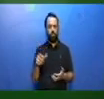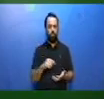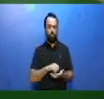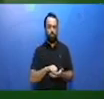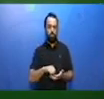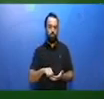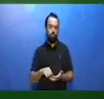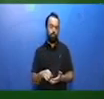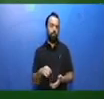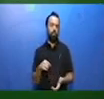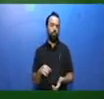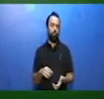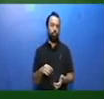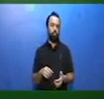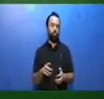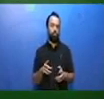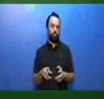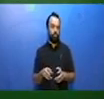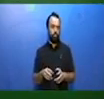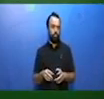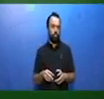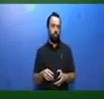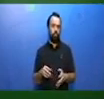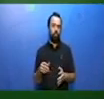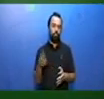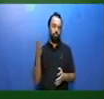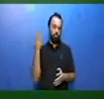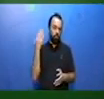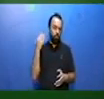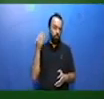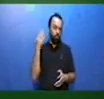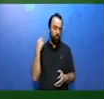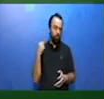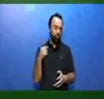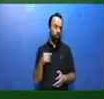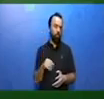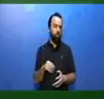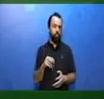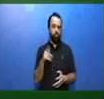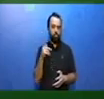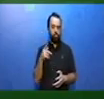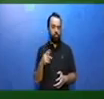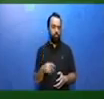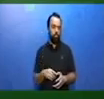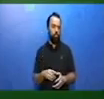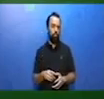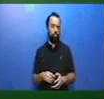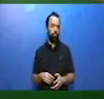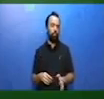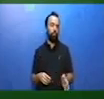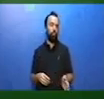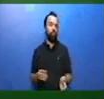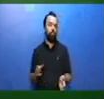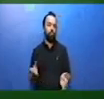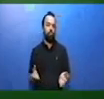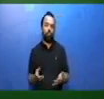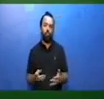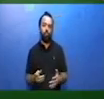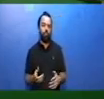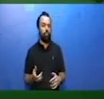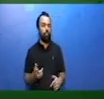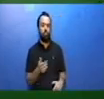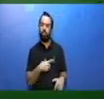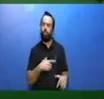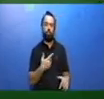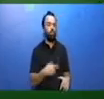lápis vermelho. O que fala? Ela fala sobre coisas que hoje em dia não existe mais. Então, a gente pode imaginar que,